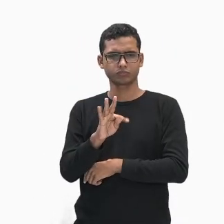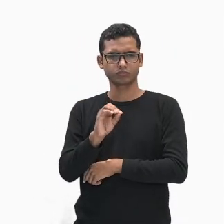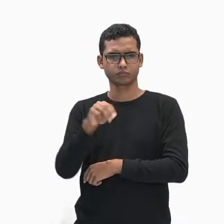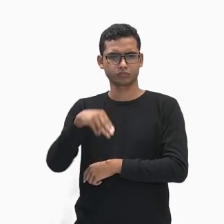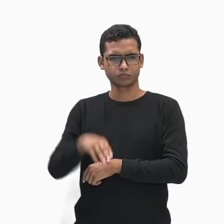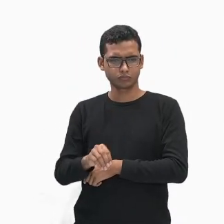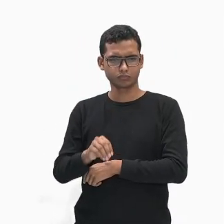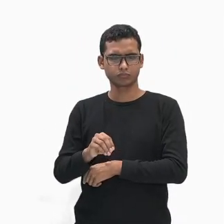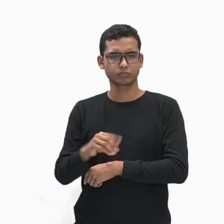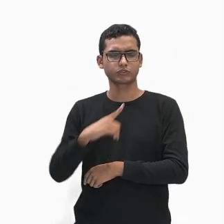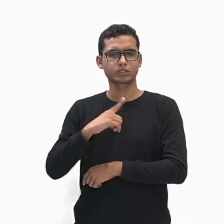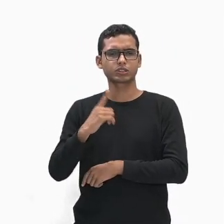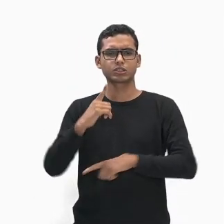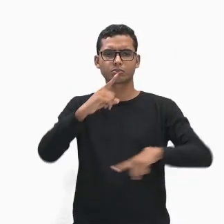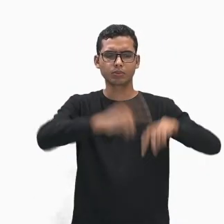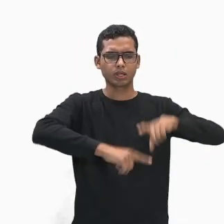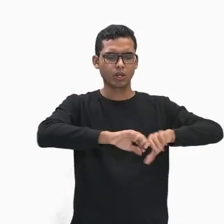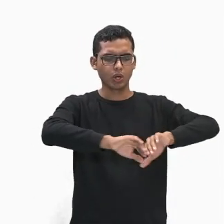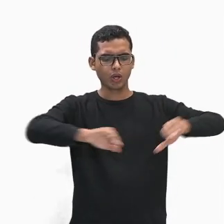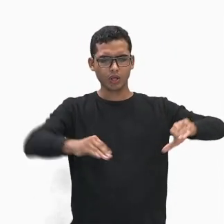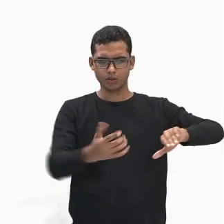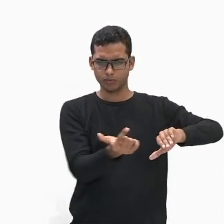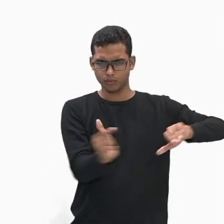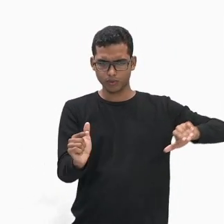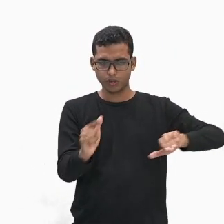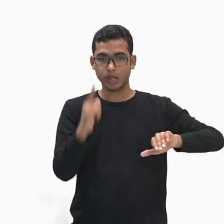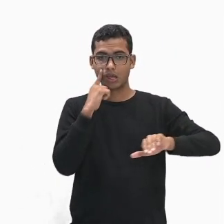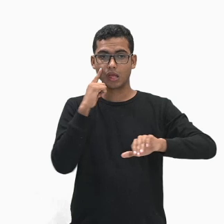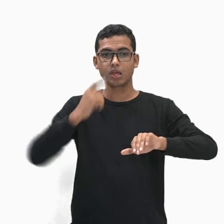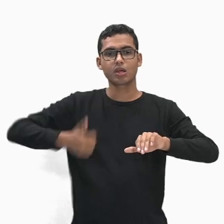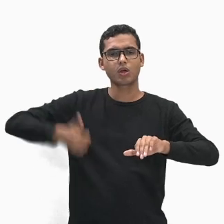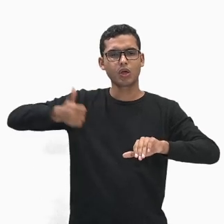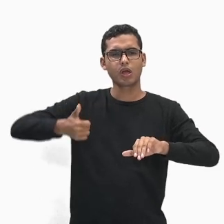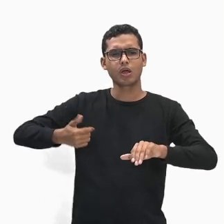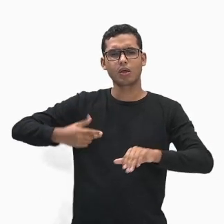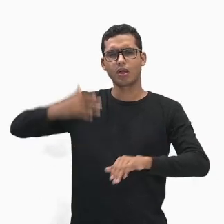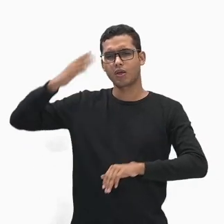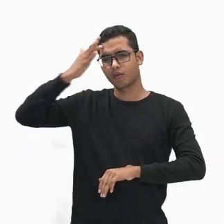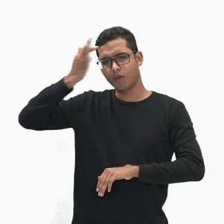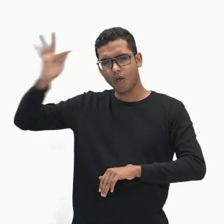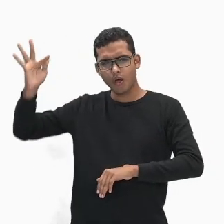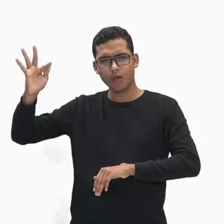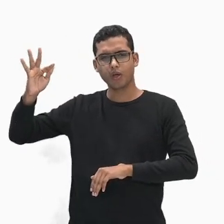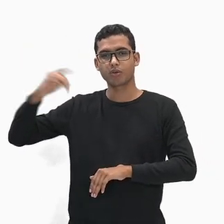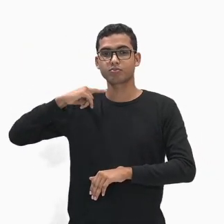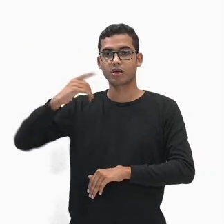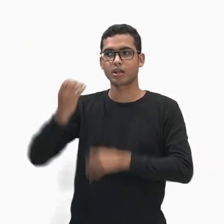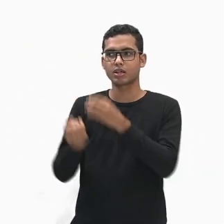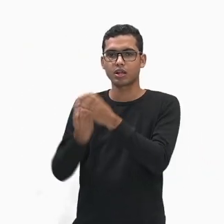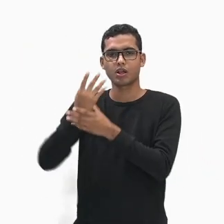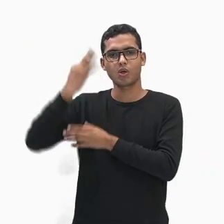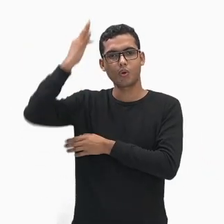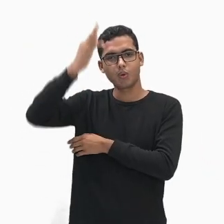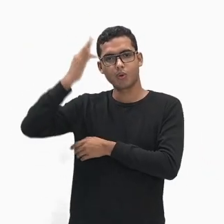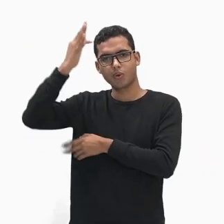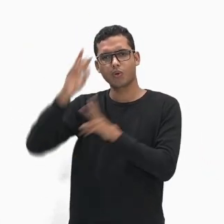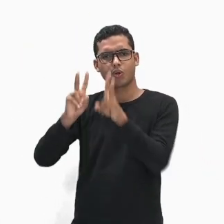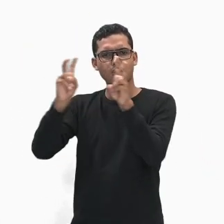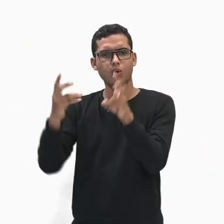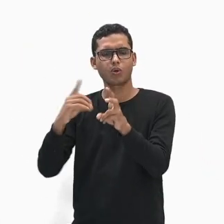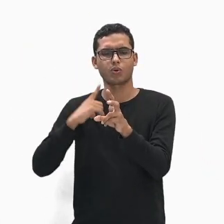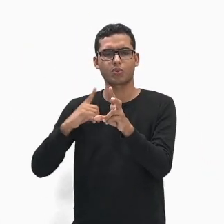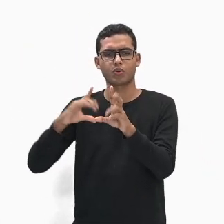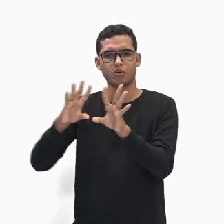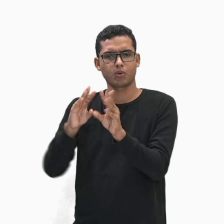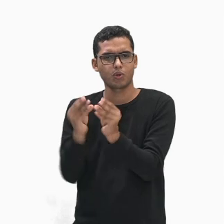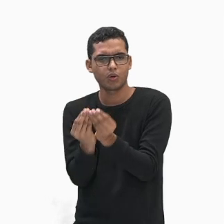átomo sem divisão, e foi feita pelos primeiros filósofos para teorizar sobre a composição